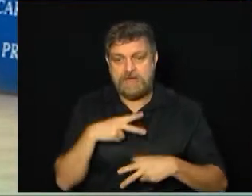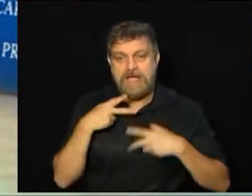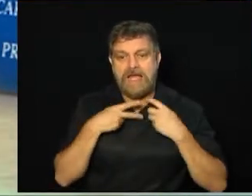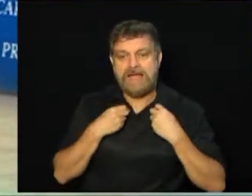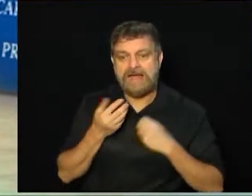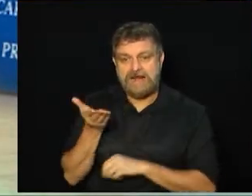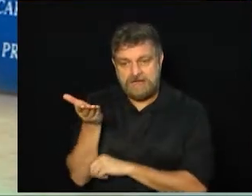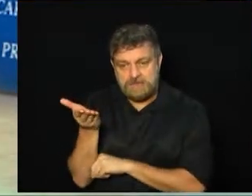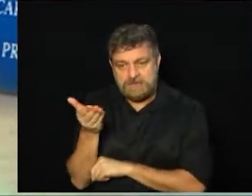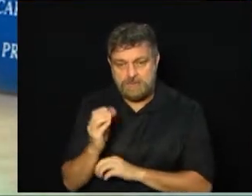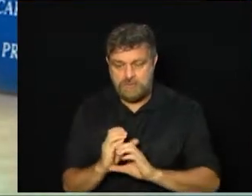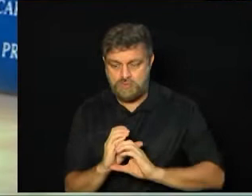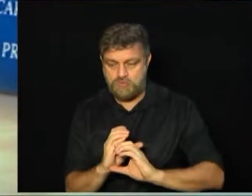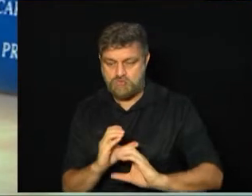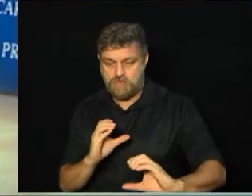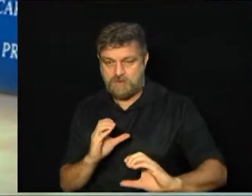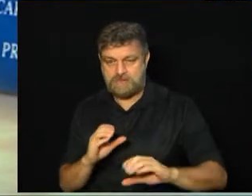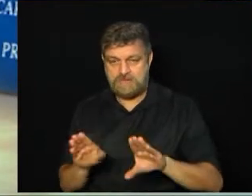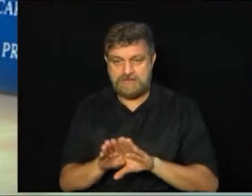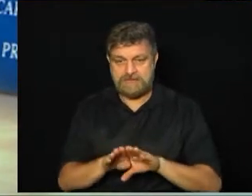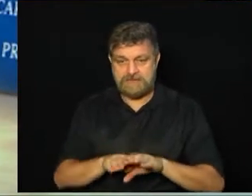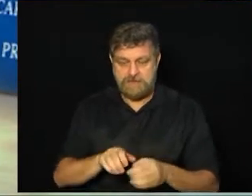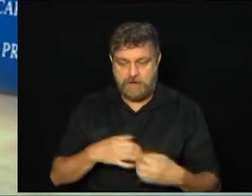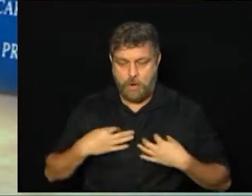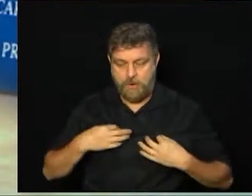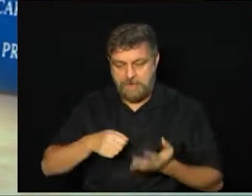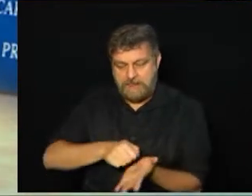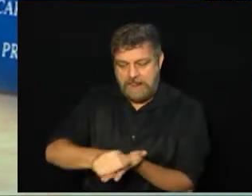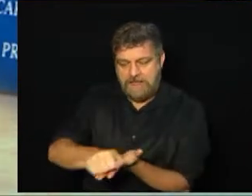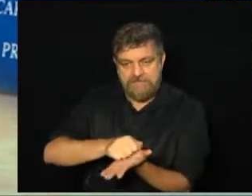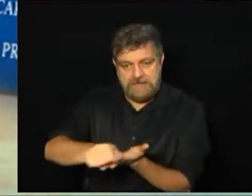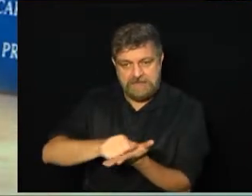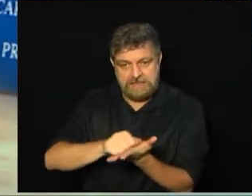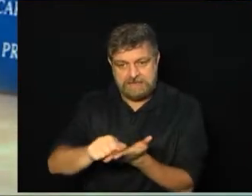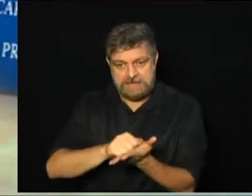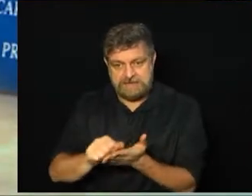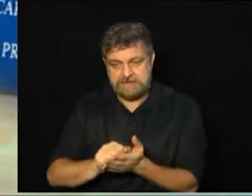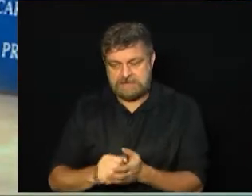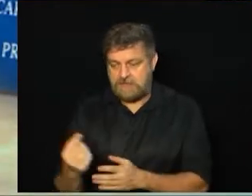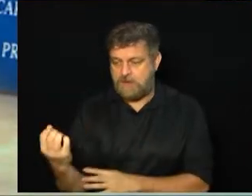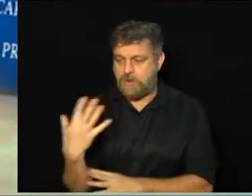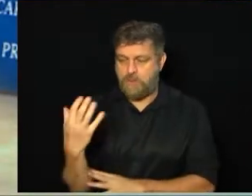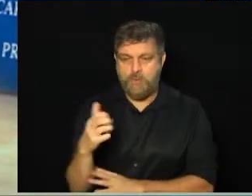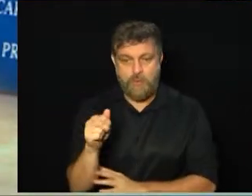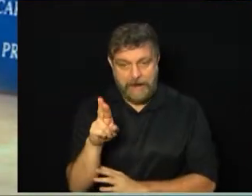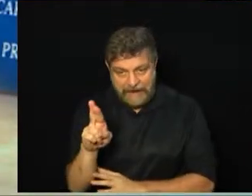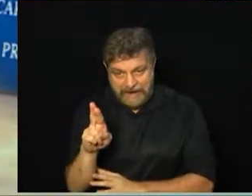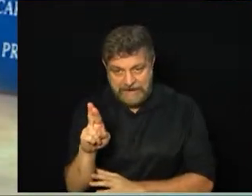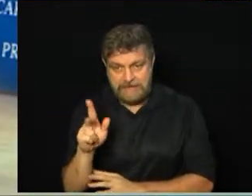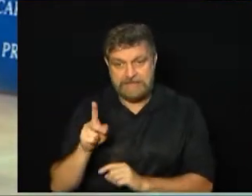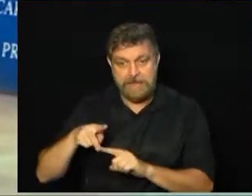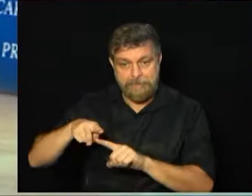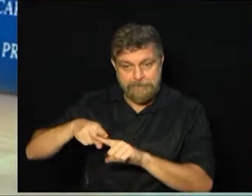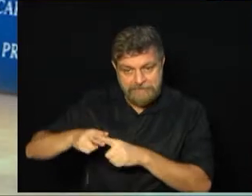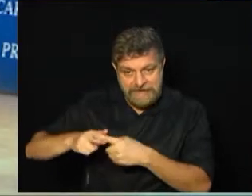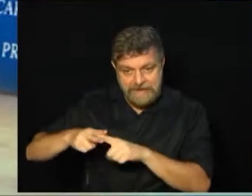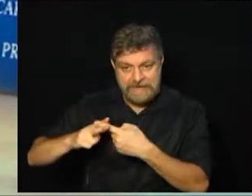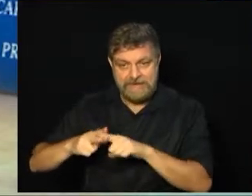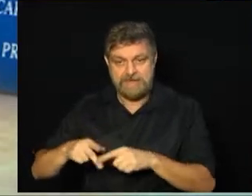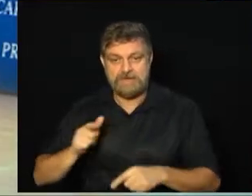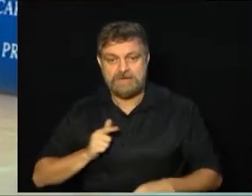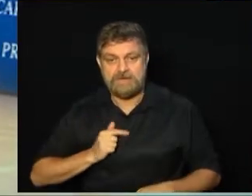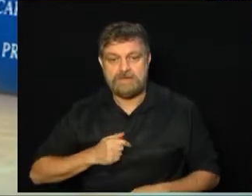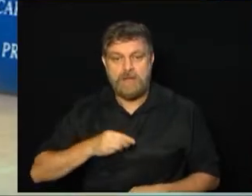de tubulações, lavador de roupas, mecânico de ar-condicionado e refrigeração, monitor de